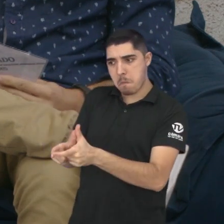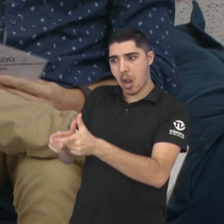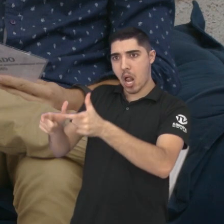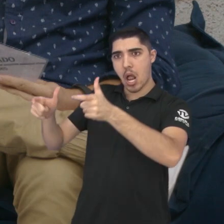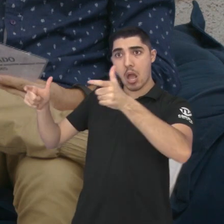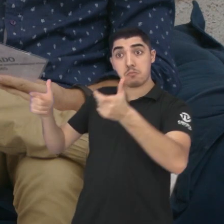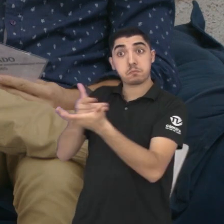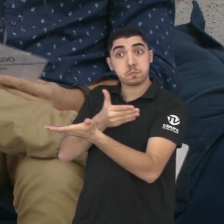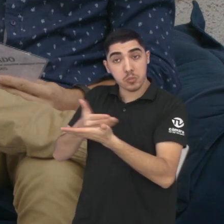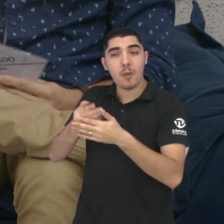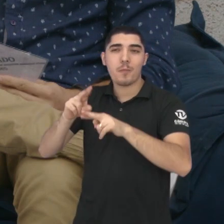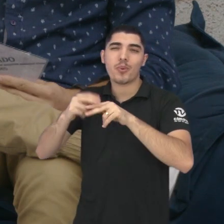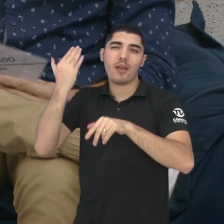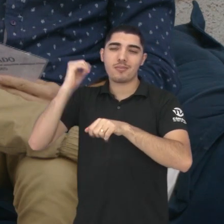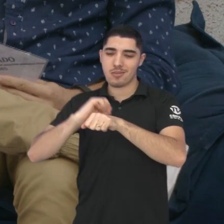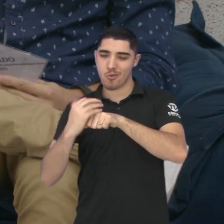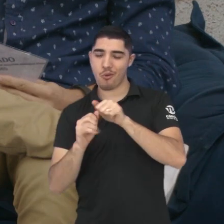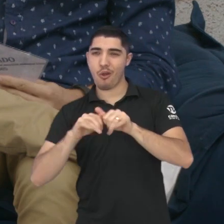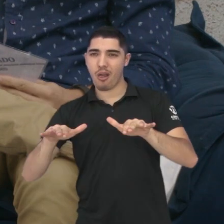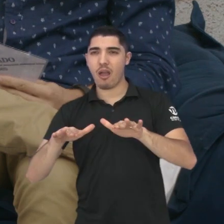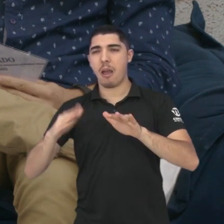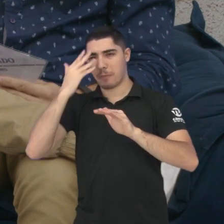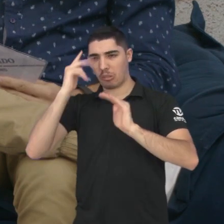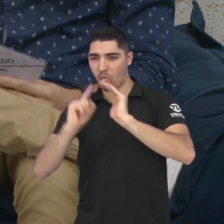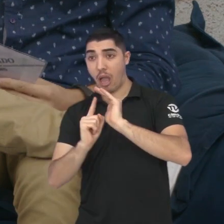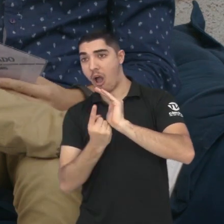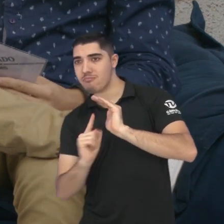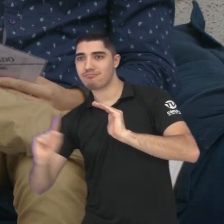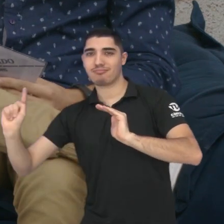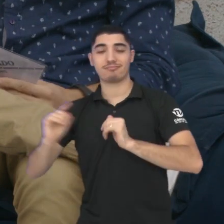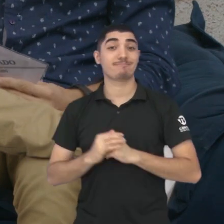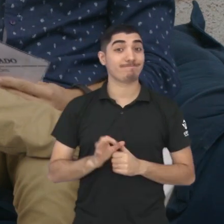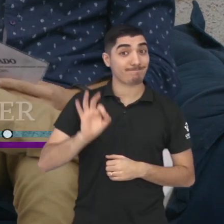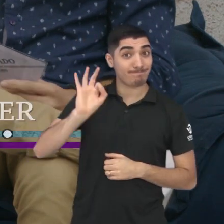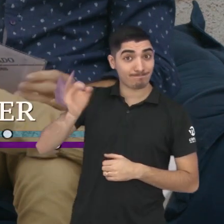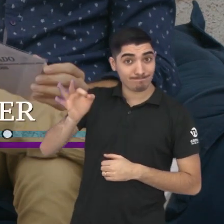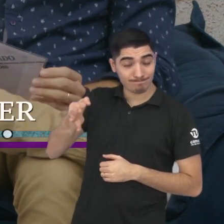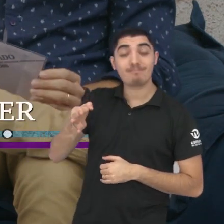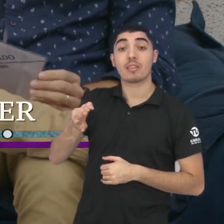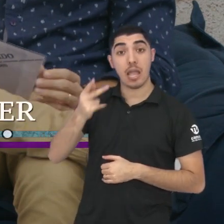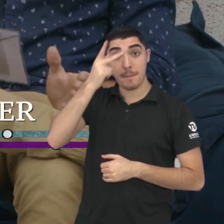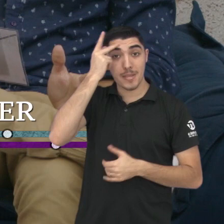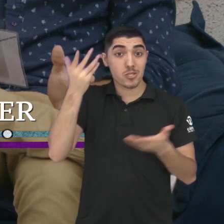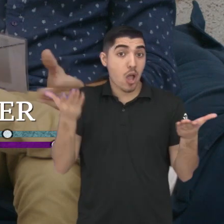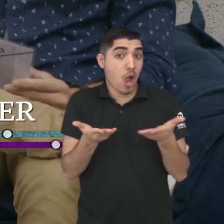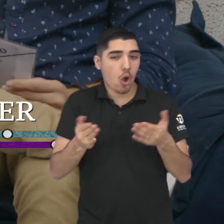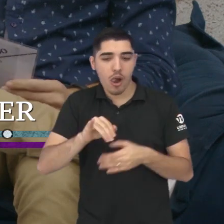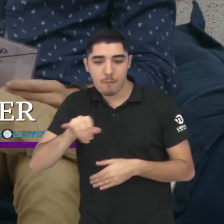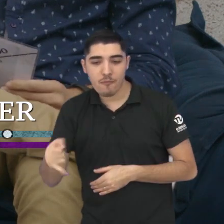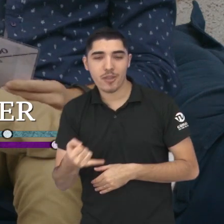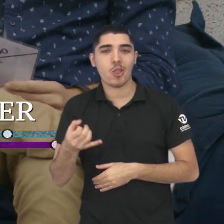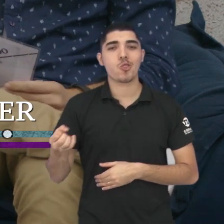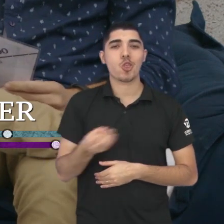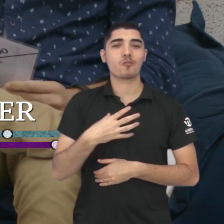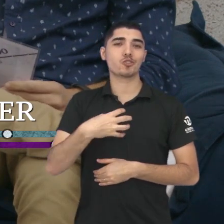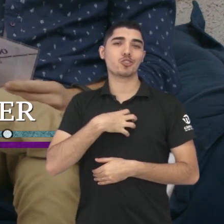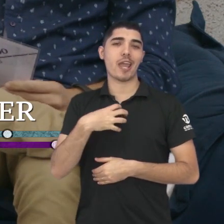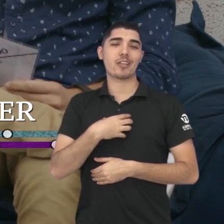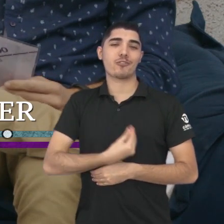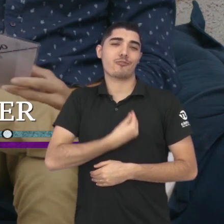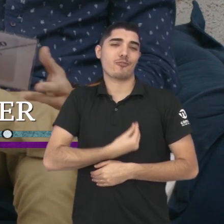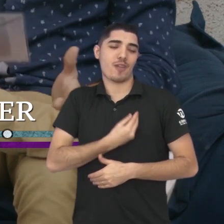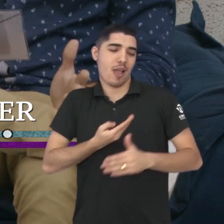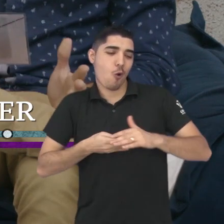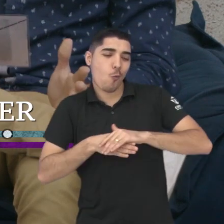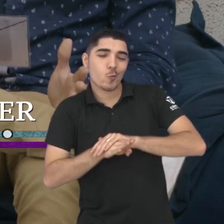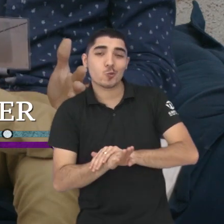aumentado significativamente após o período de reclusão. É isso mesmo, Adriane. As pessoas criaram novos hábitos e viram a